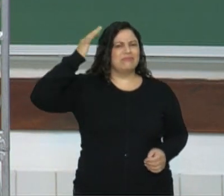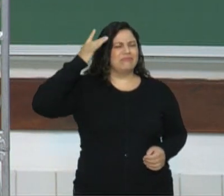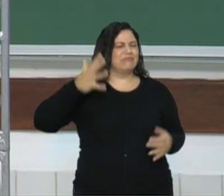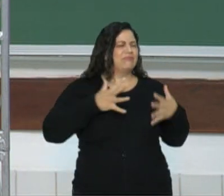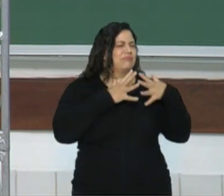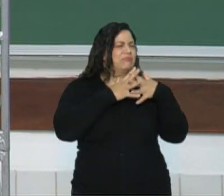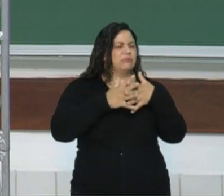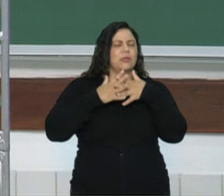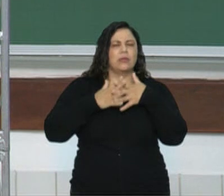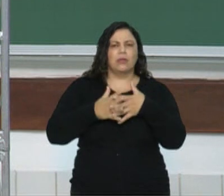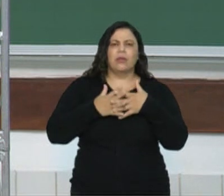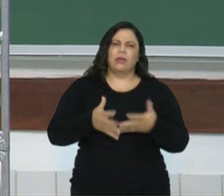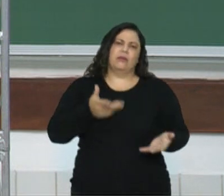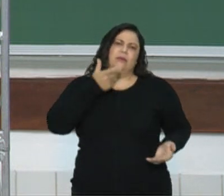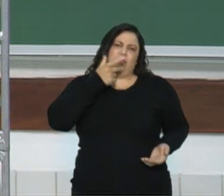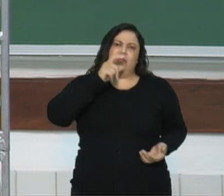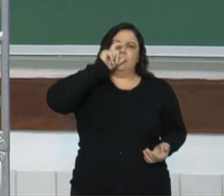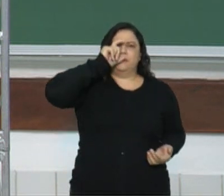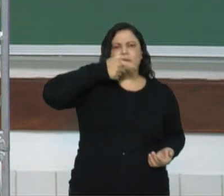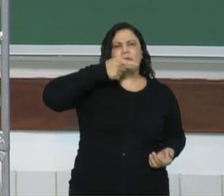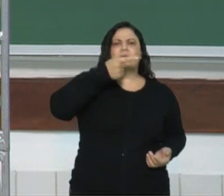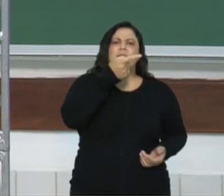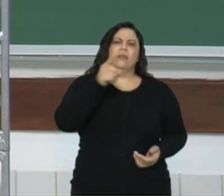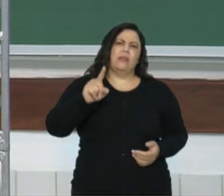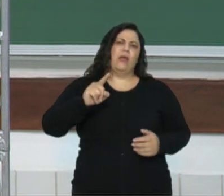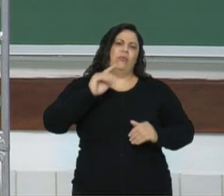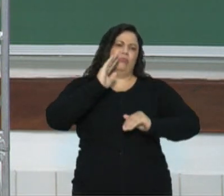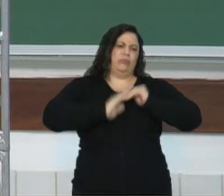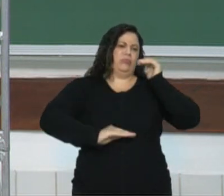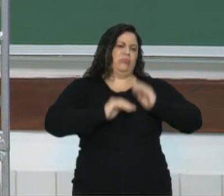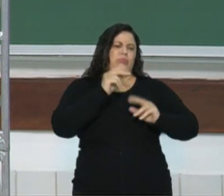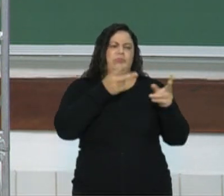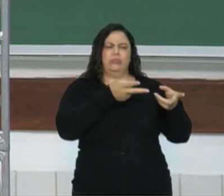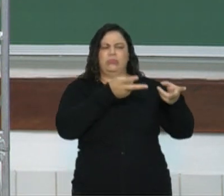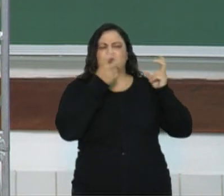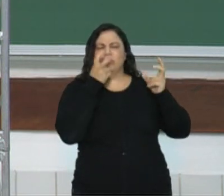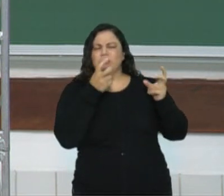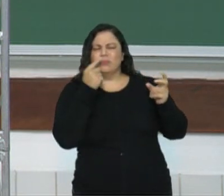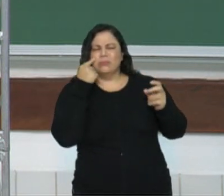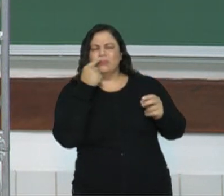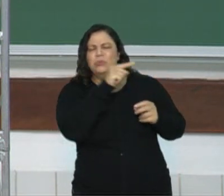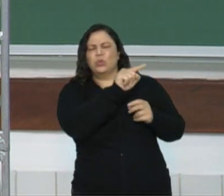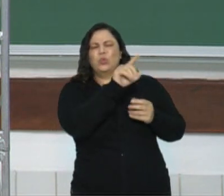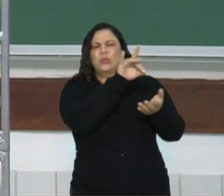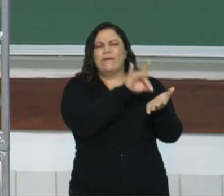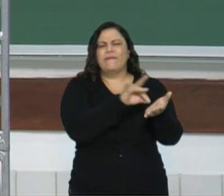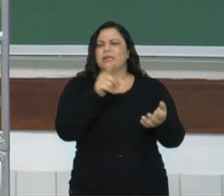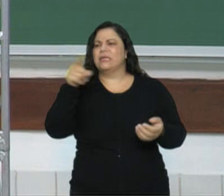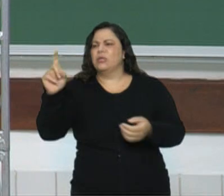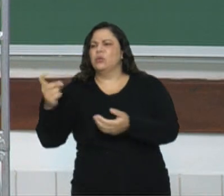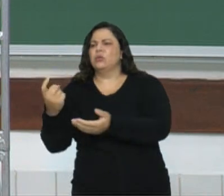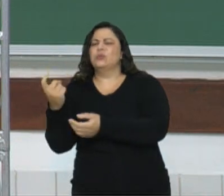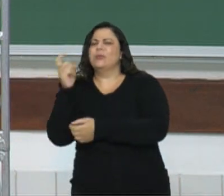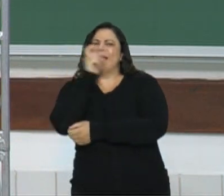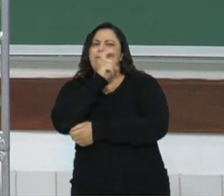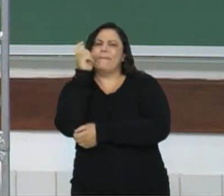complicadas. E o Descartes falou, não, temos que ser prático, olhar, ver, analisar, ver o que é verdade, o que não é e